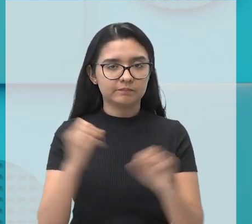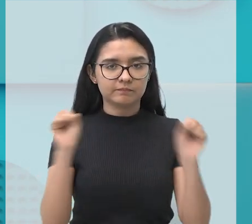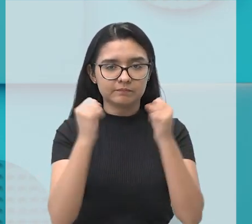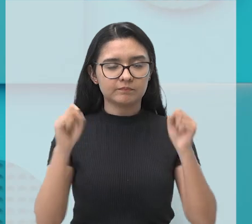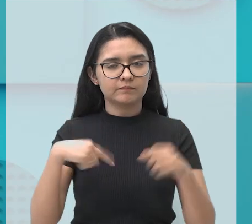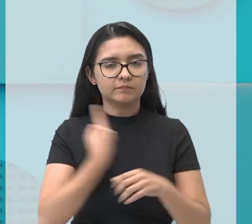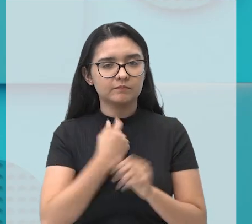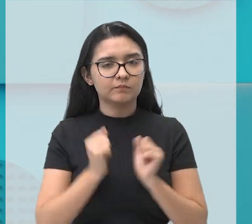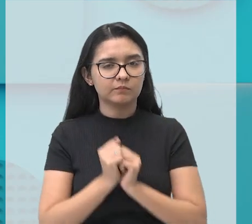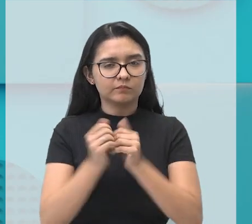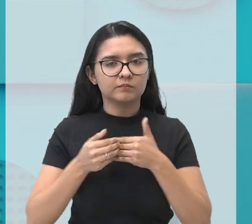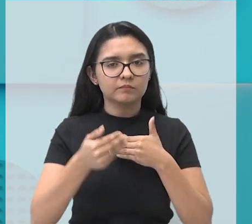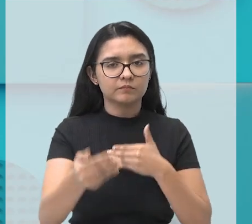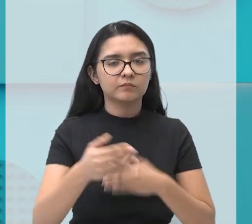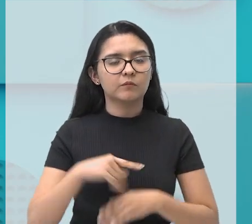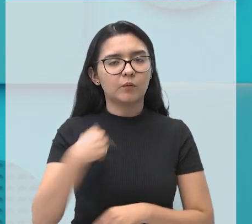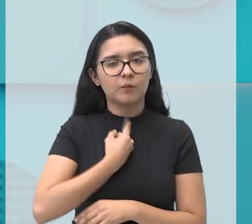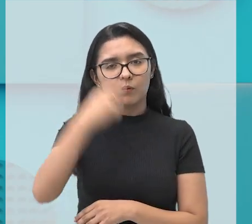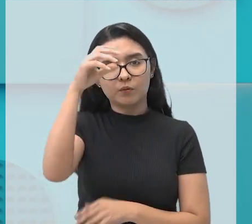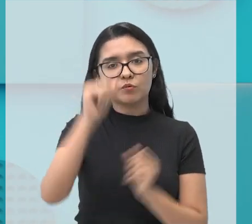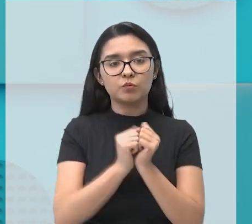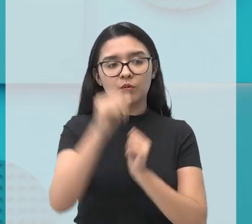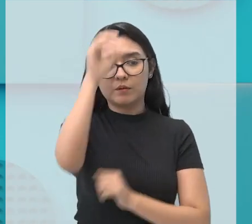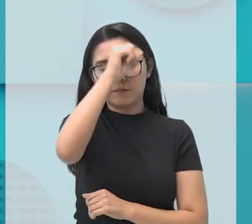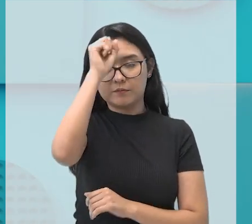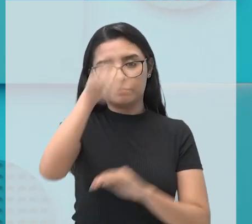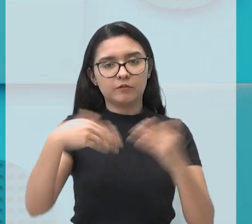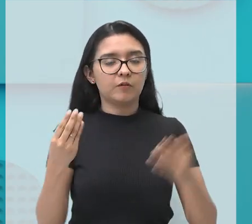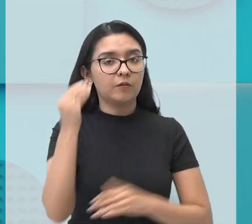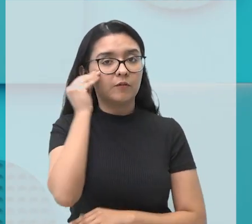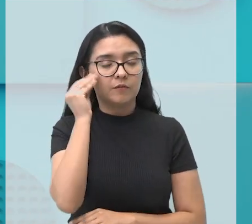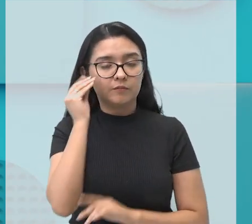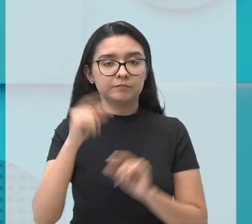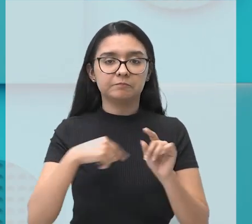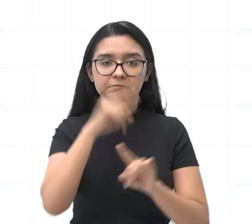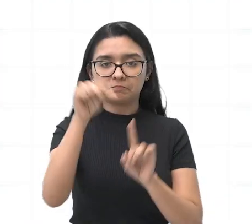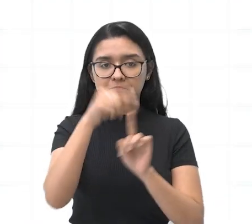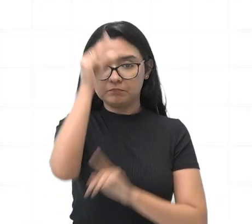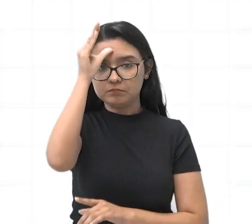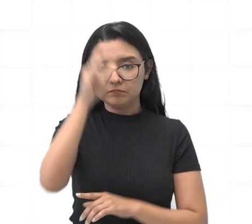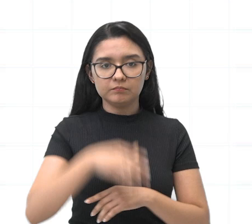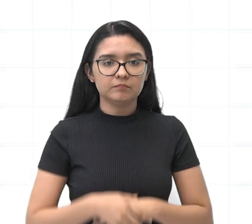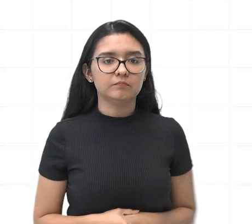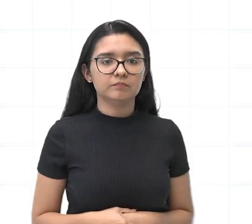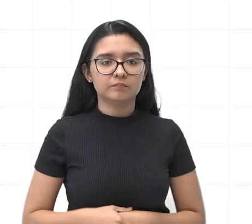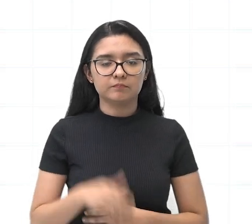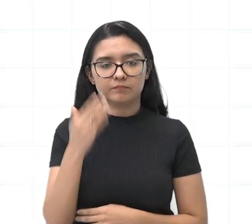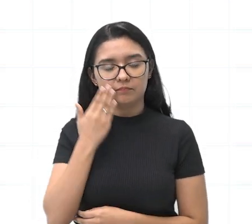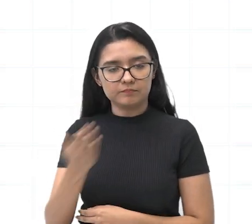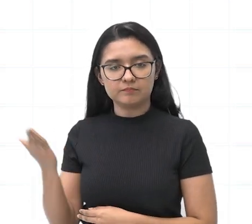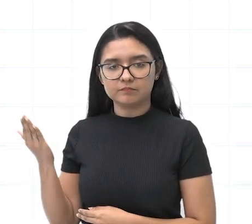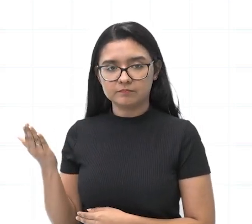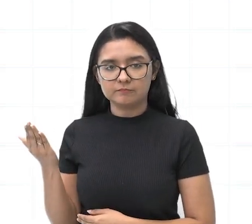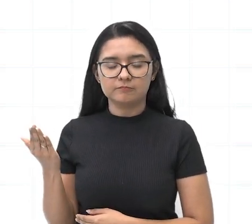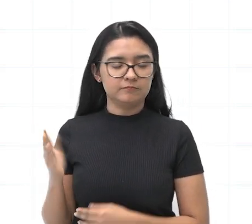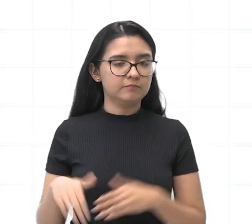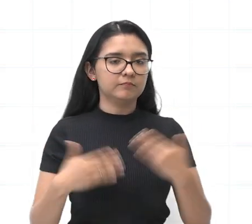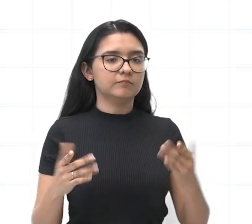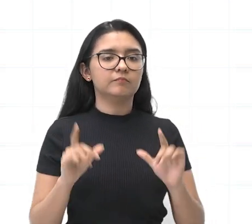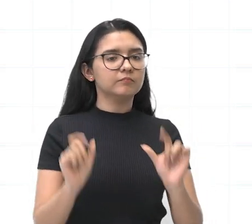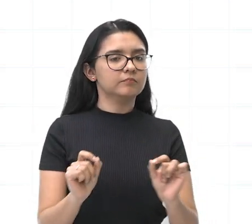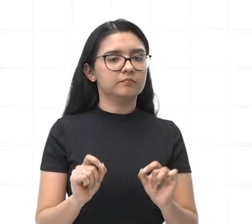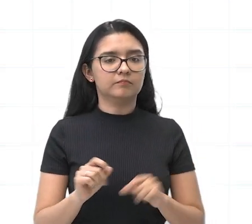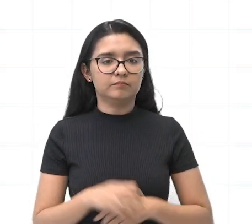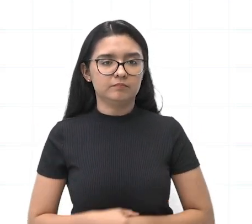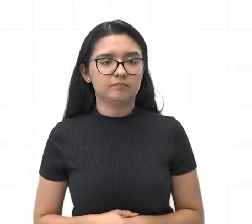juntos nesta aula onde nós vamos aprender muito. Vamos ver o que nós temos por objeto de conhecimento para essa nossa aula, vamos lá? Vamos falar um pouco